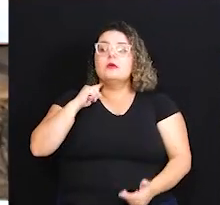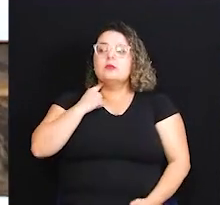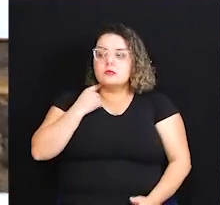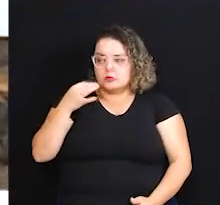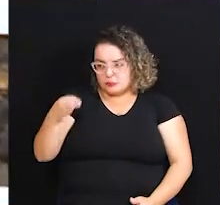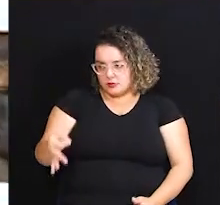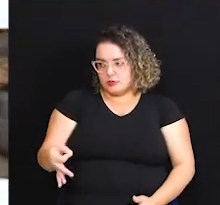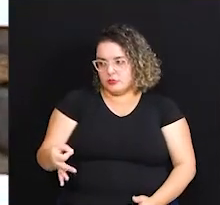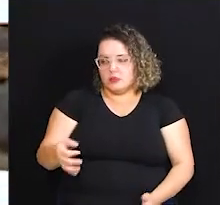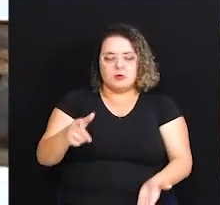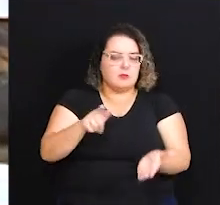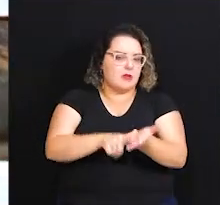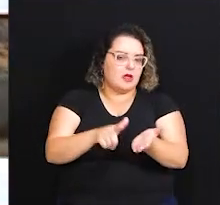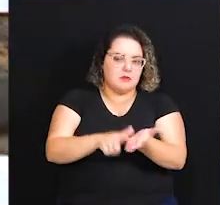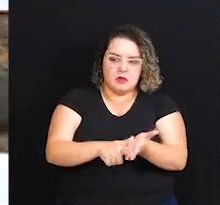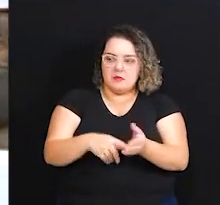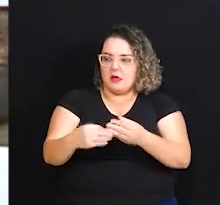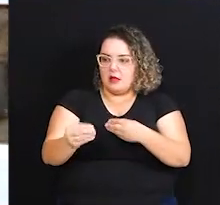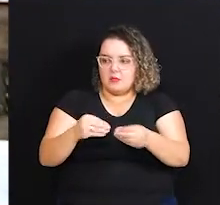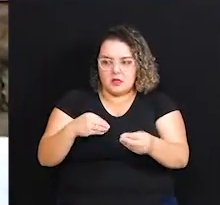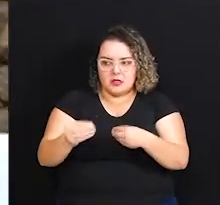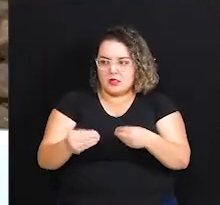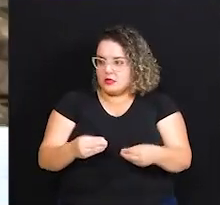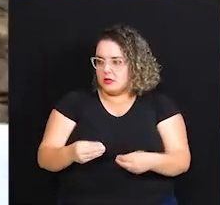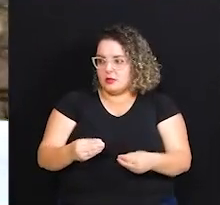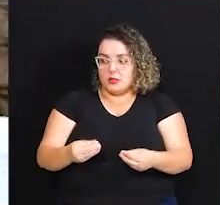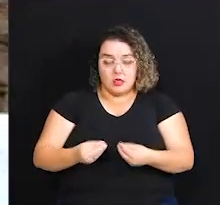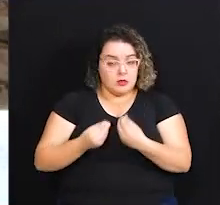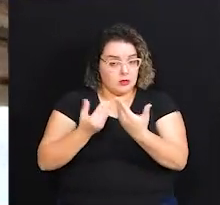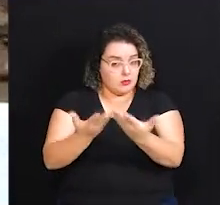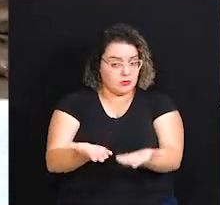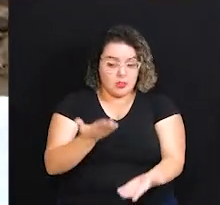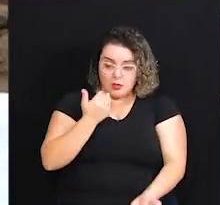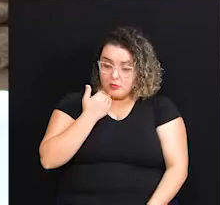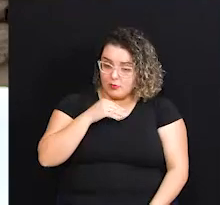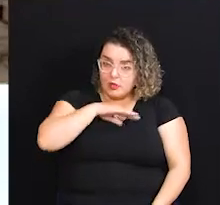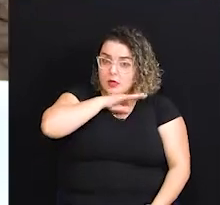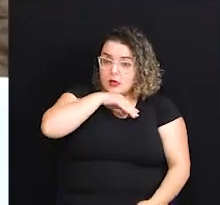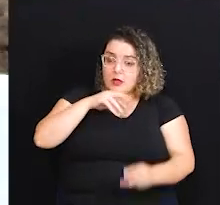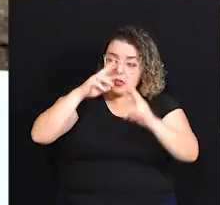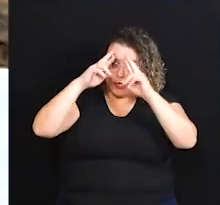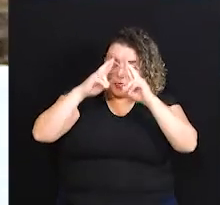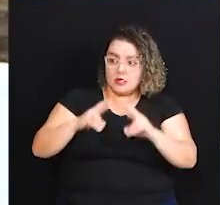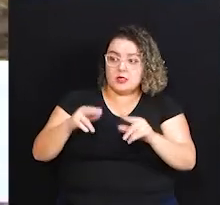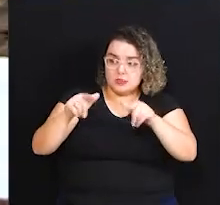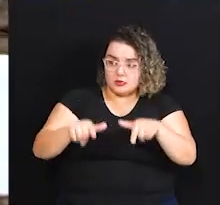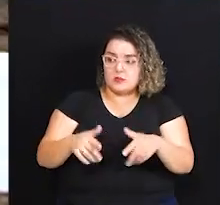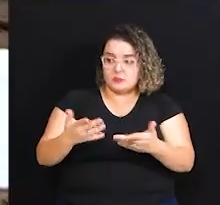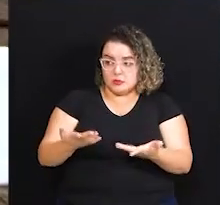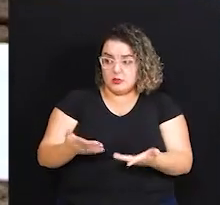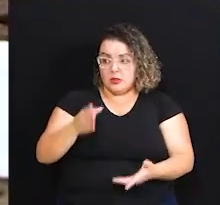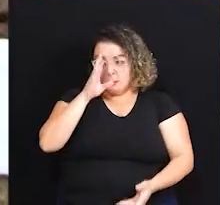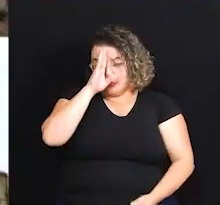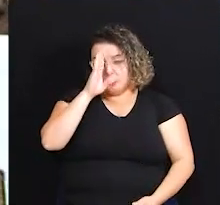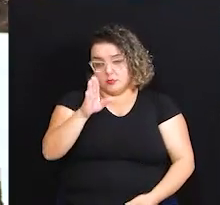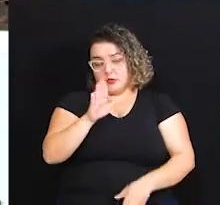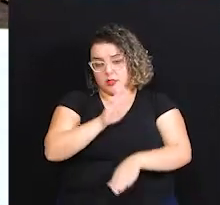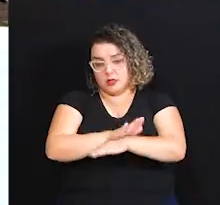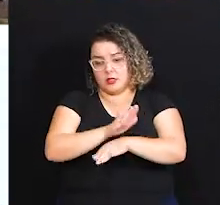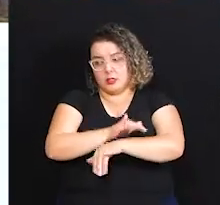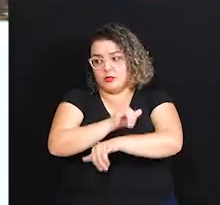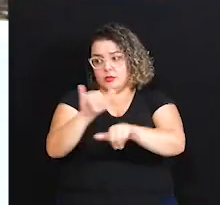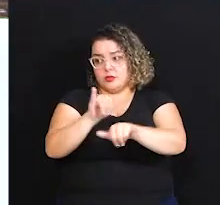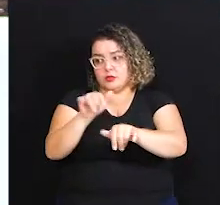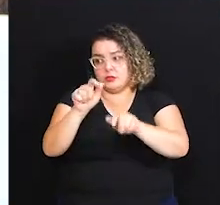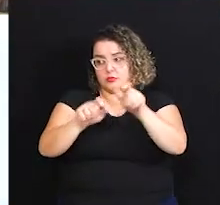não deixa papel, não deixa plástico, não alimente os animais, respeite este local e principalmente ajuda a divulgar para